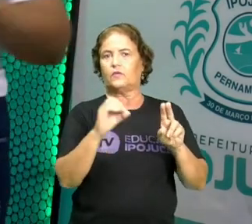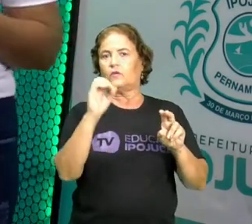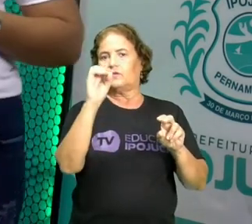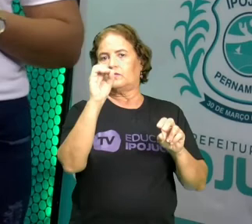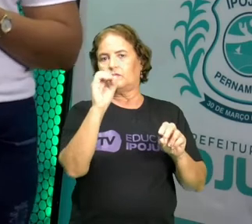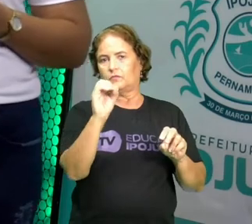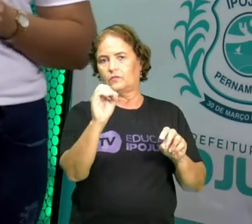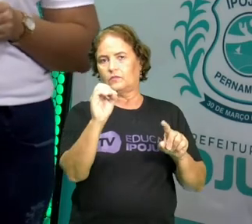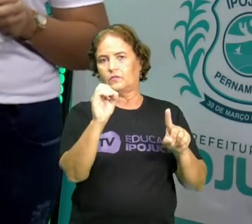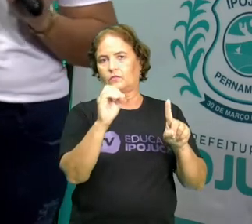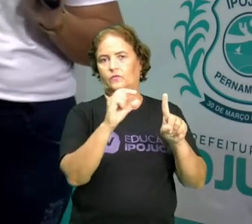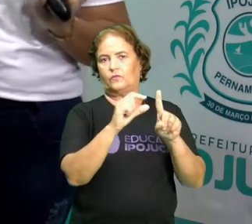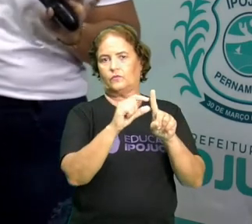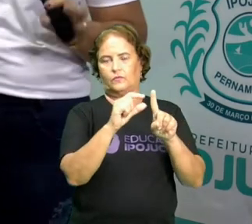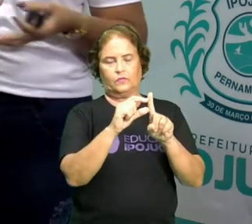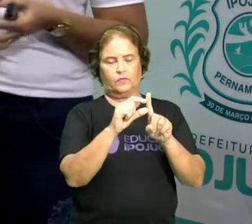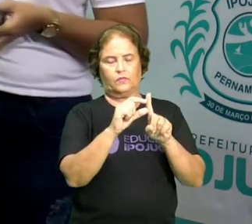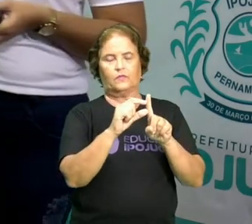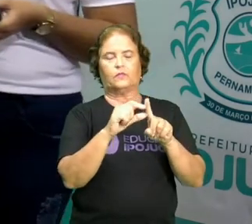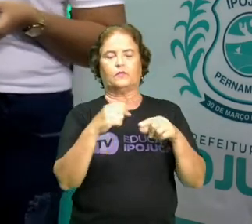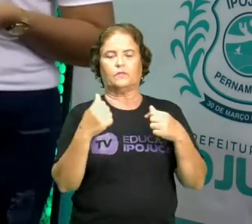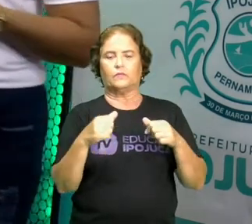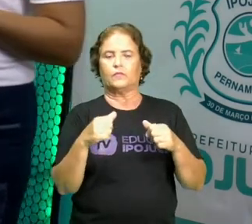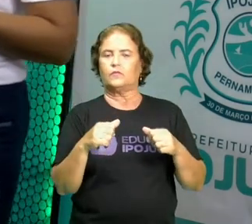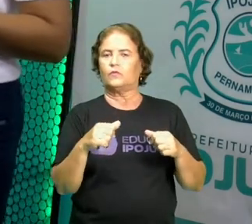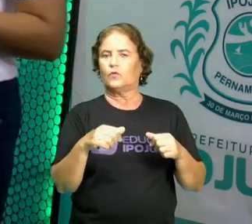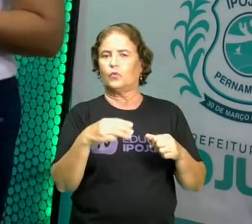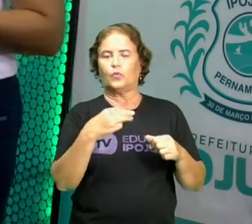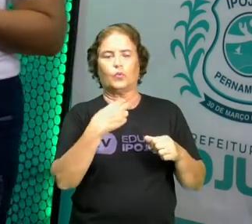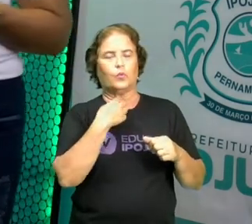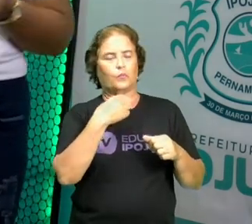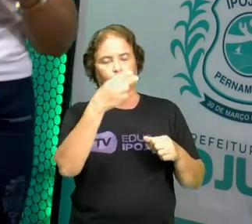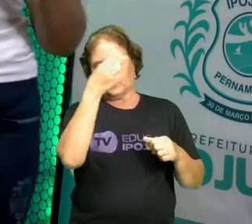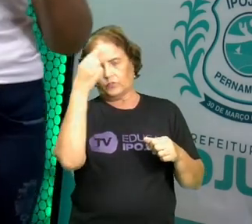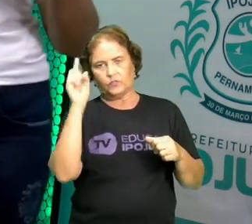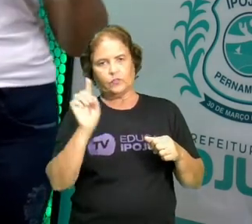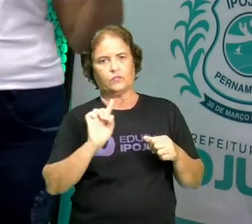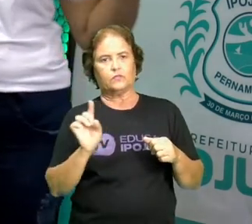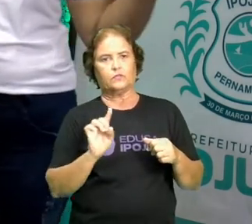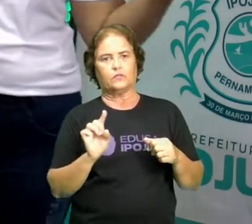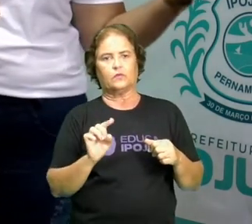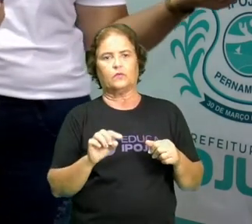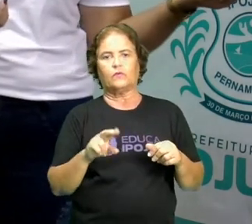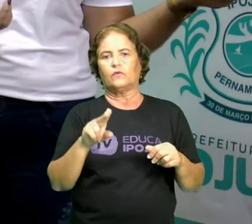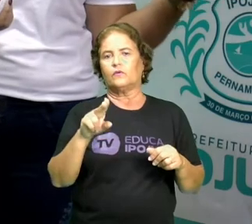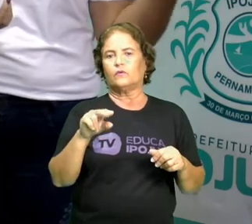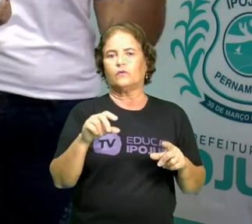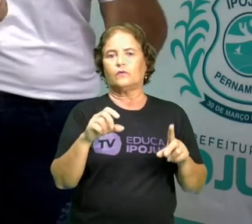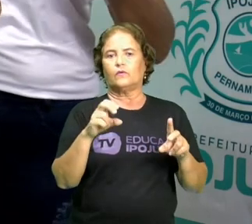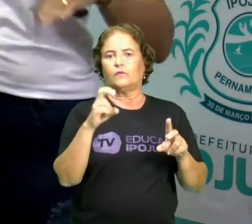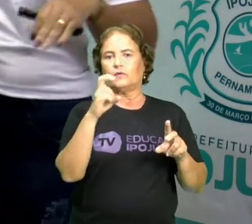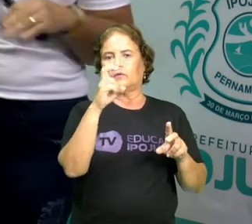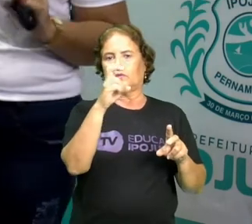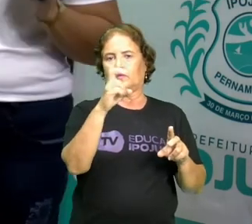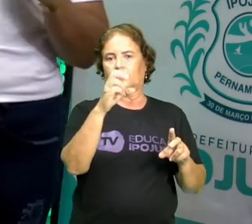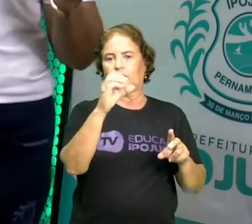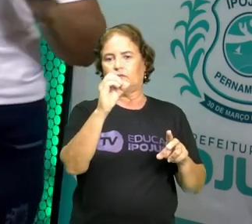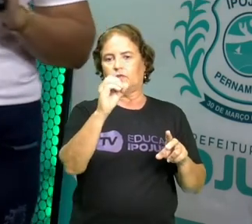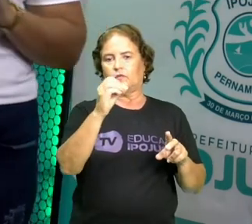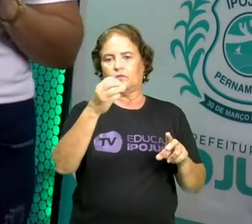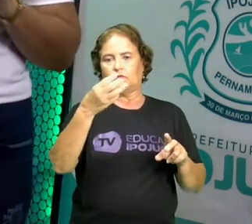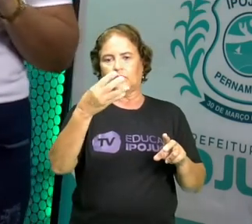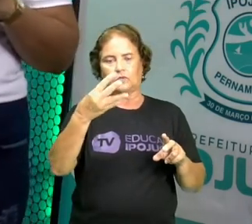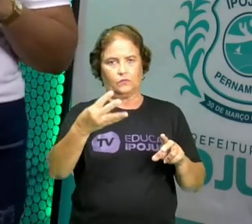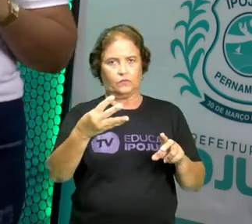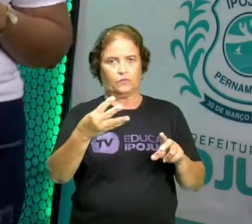ele com um zero, tá? Não posso esquecer. A mesma coisa se eu for representar o número 504. 504 eu sei que